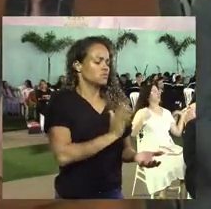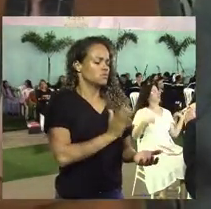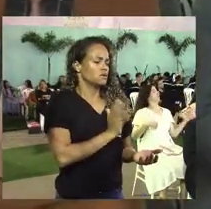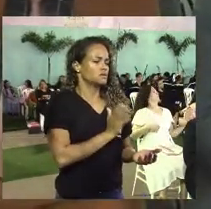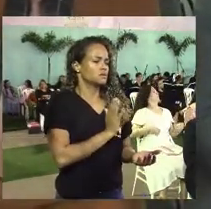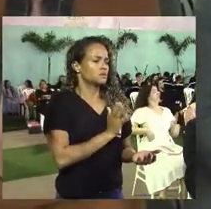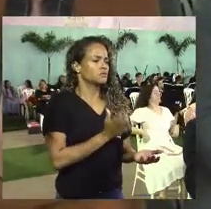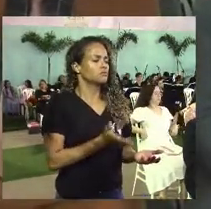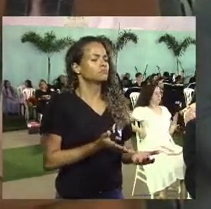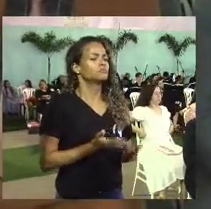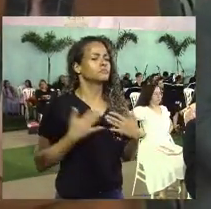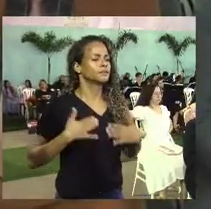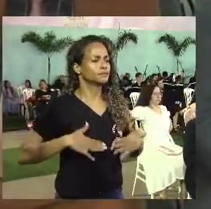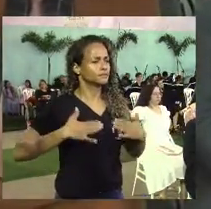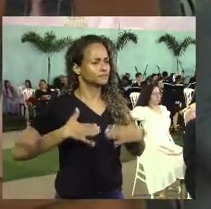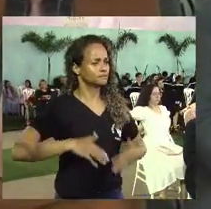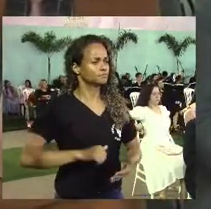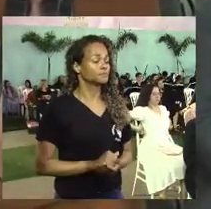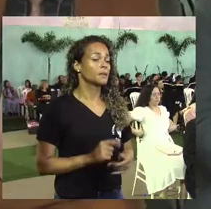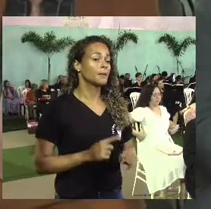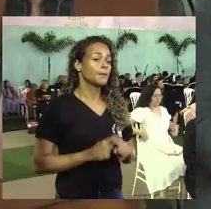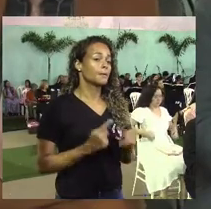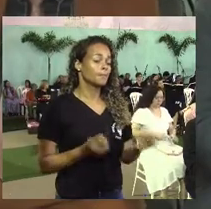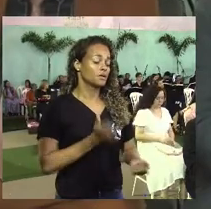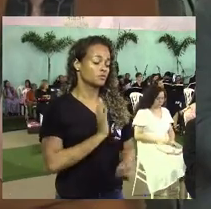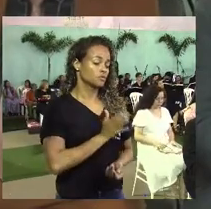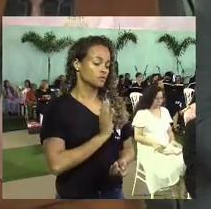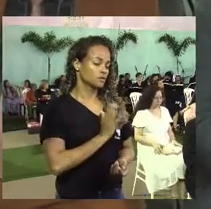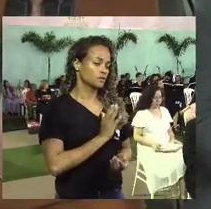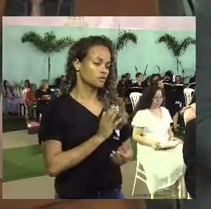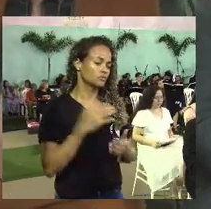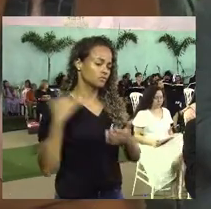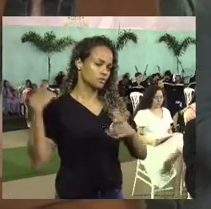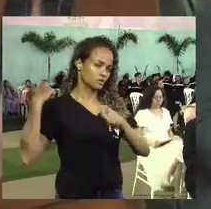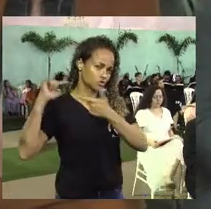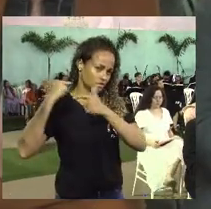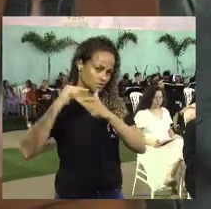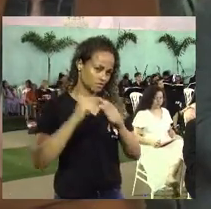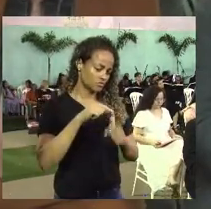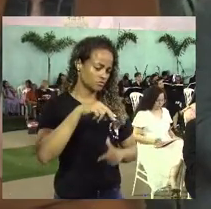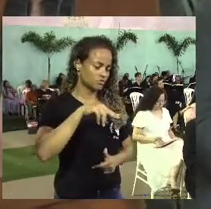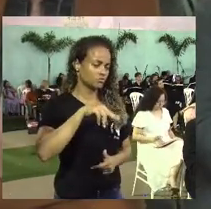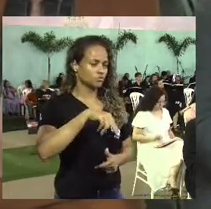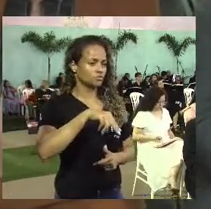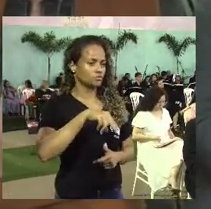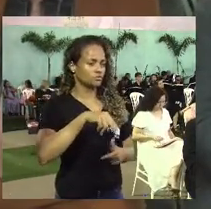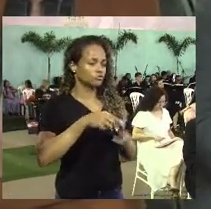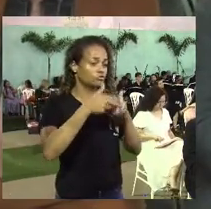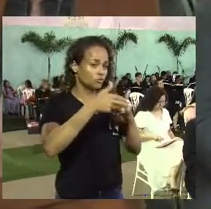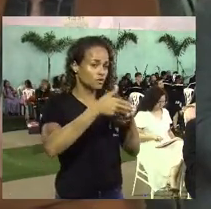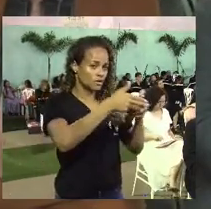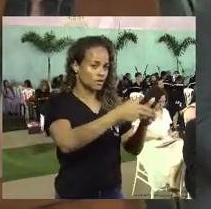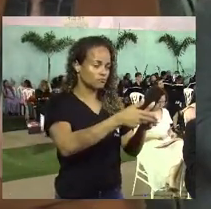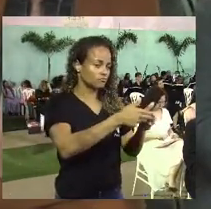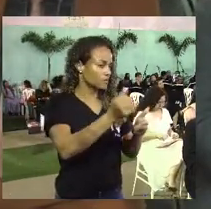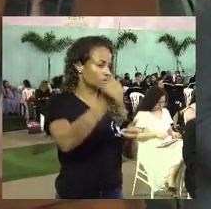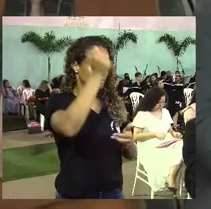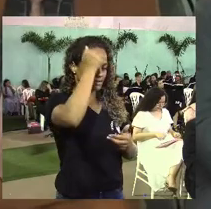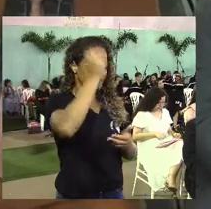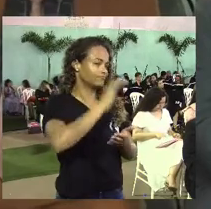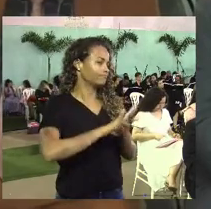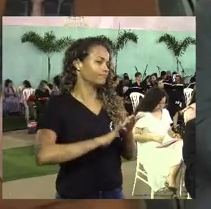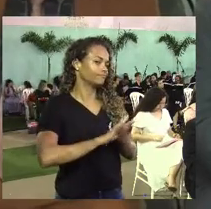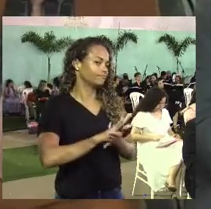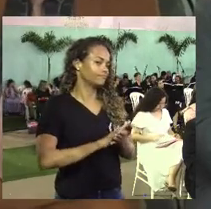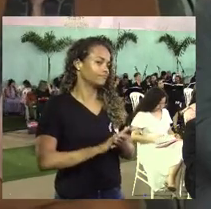carne mas o coração da geração de Noé ninguém se arrependeu era uma mensagem